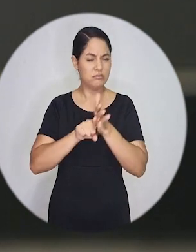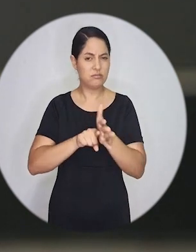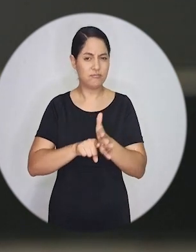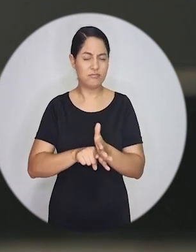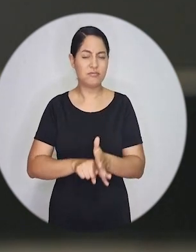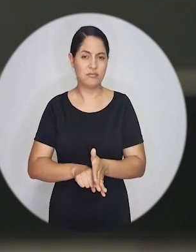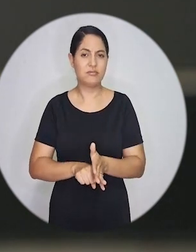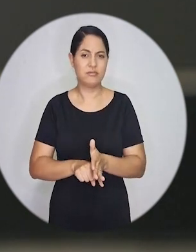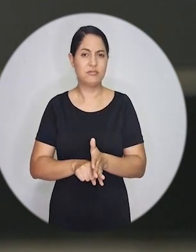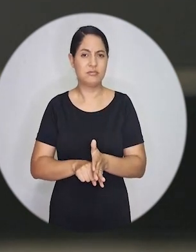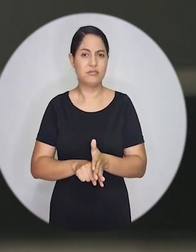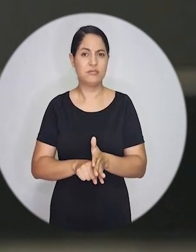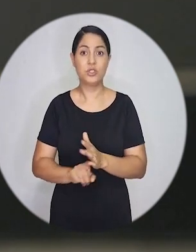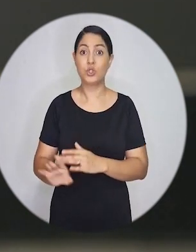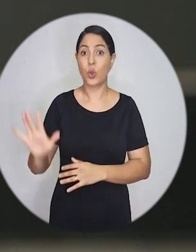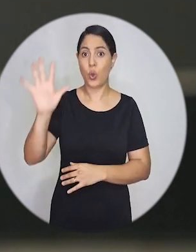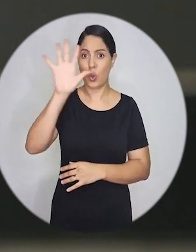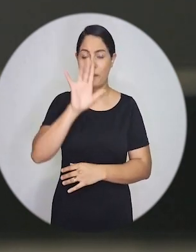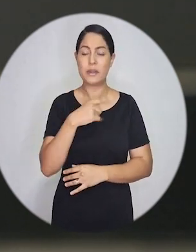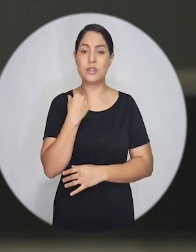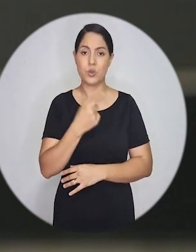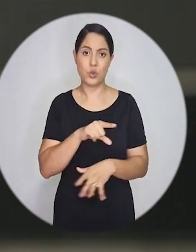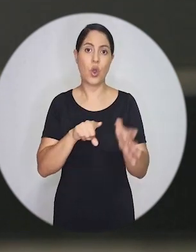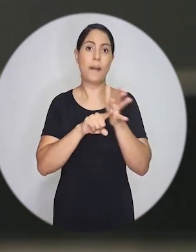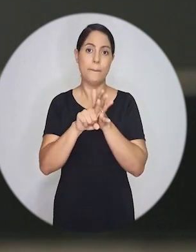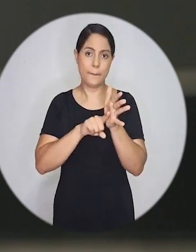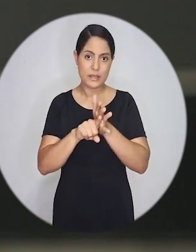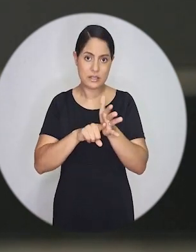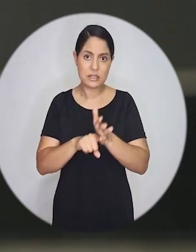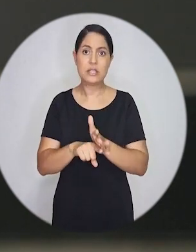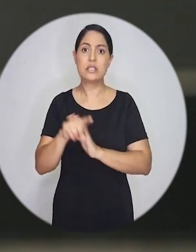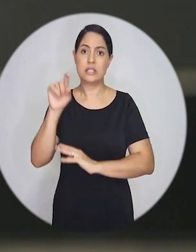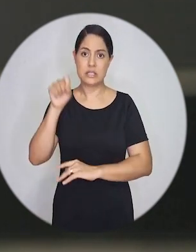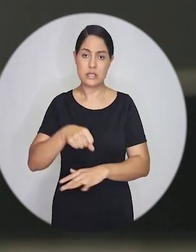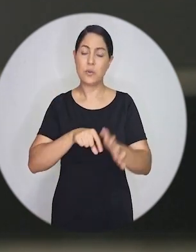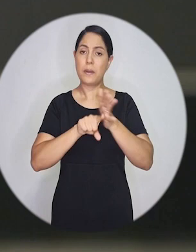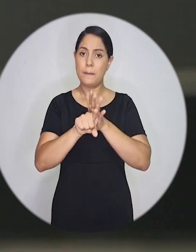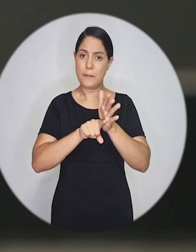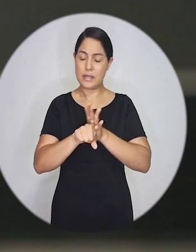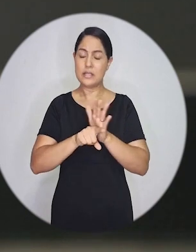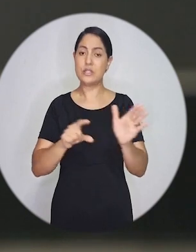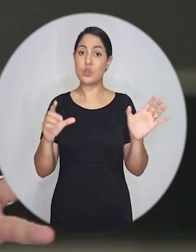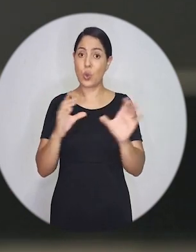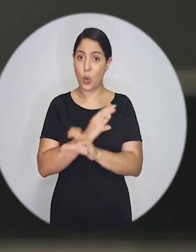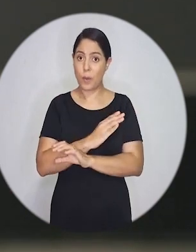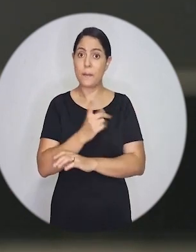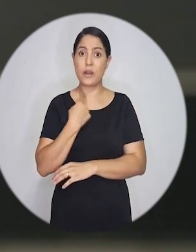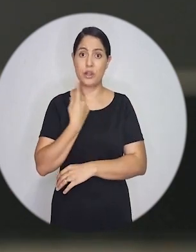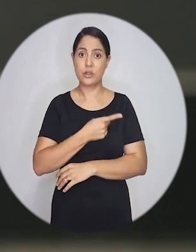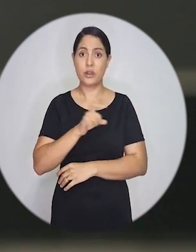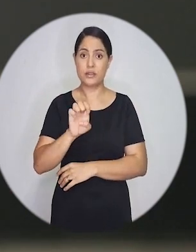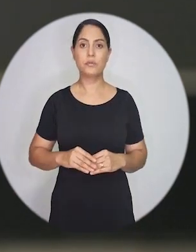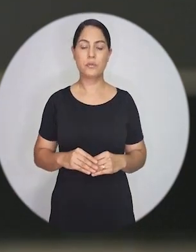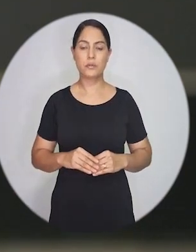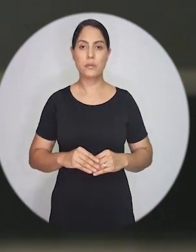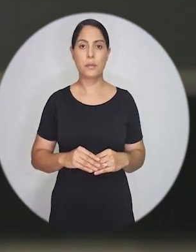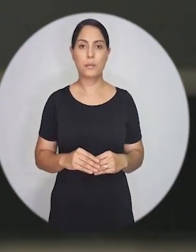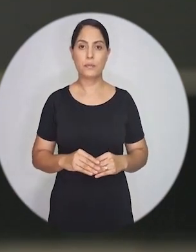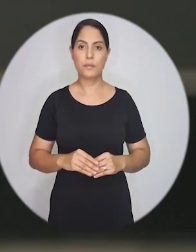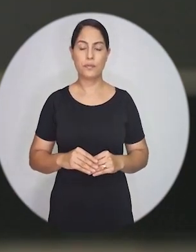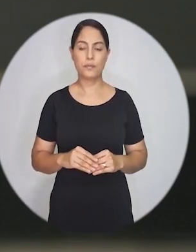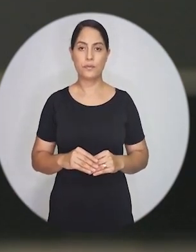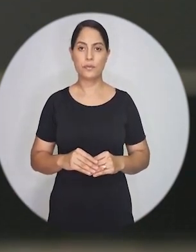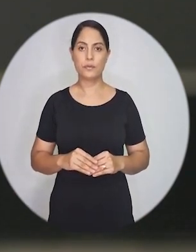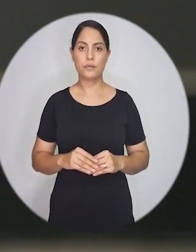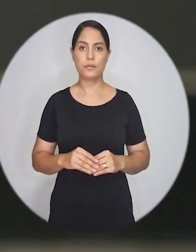áreas. E após uma consulta que foi feita nacionalmente, uma pesquisa, uma ampla pesquisa que a ESA Nacional